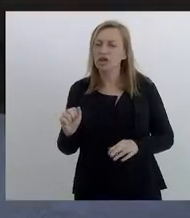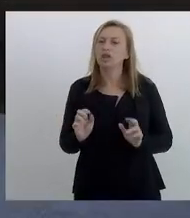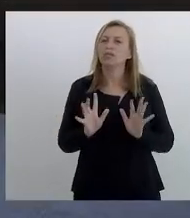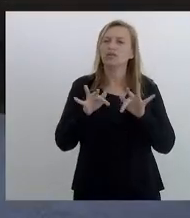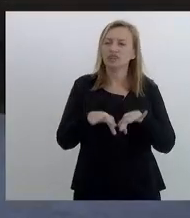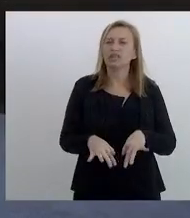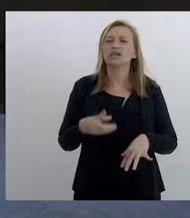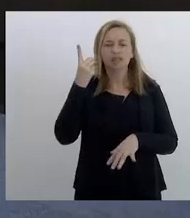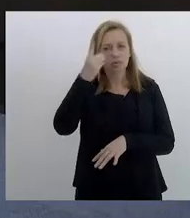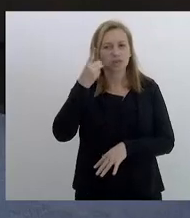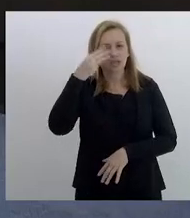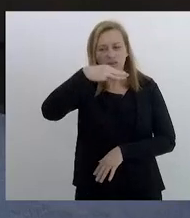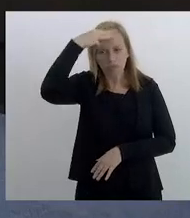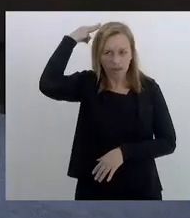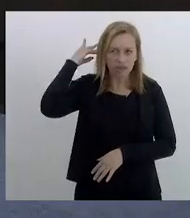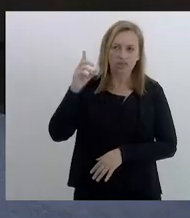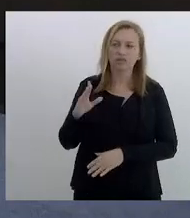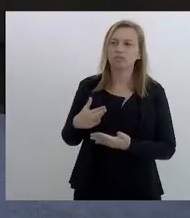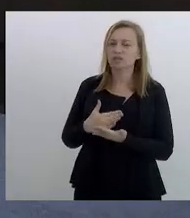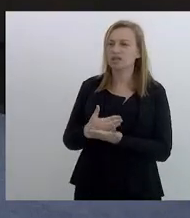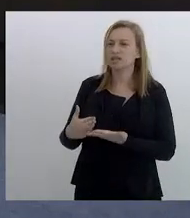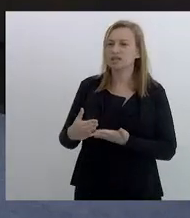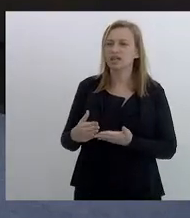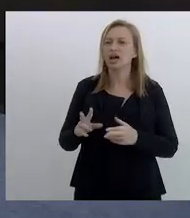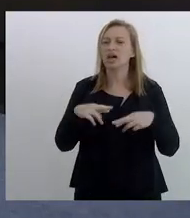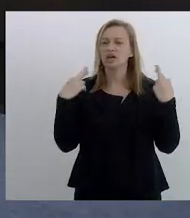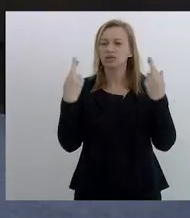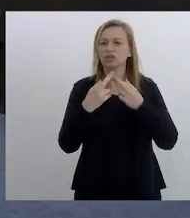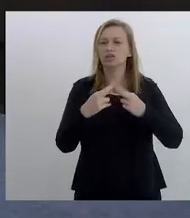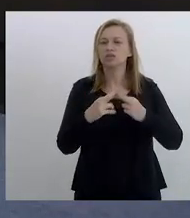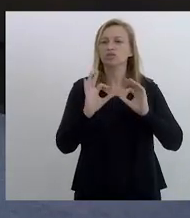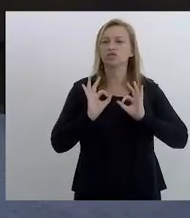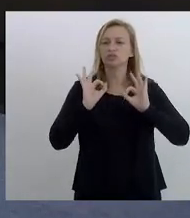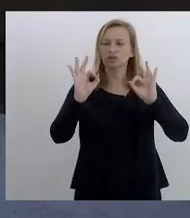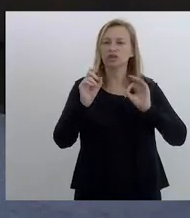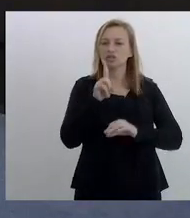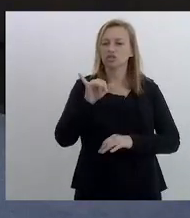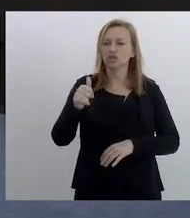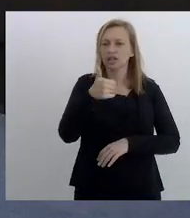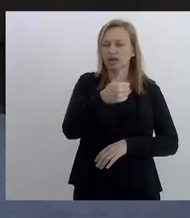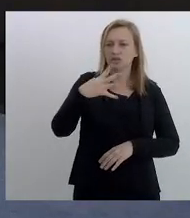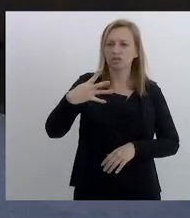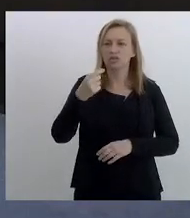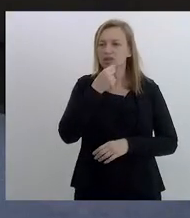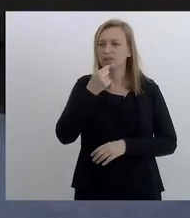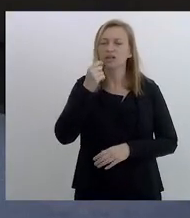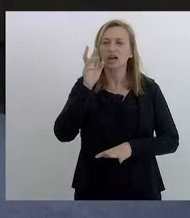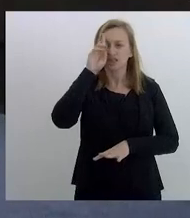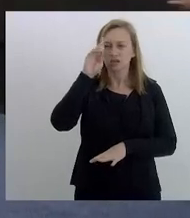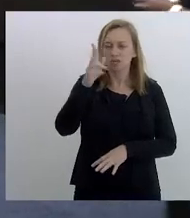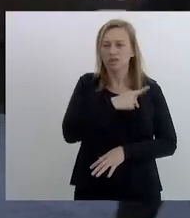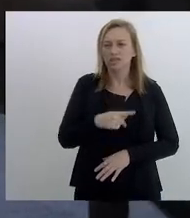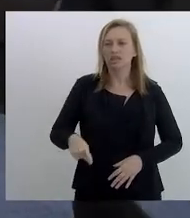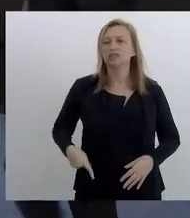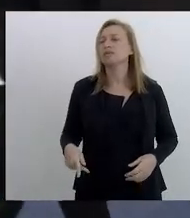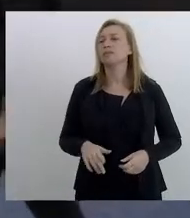deputado Márcio, vamos à sessão extraordinária do dia 14 de setembro. Senhor presidente,